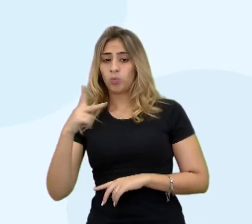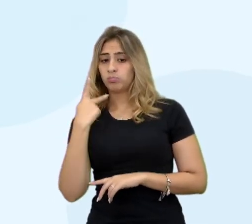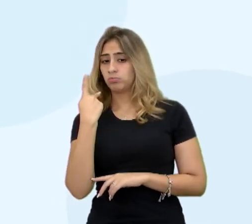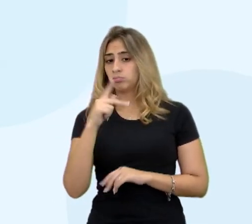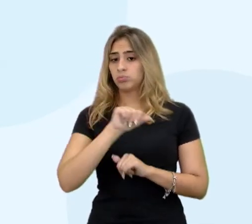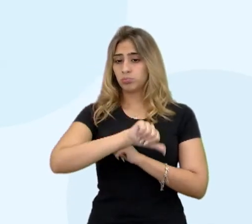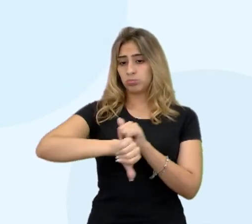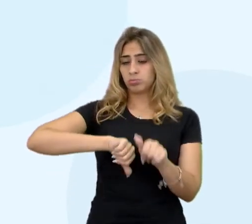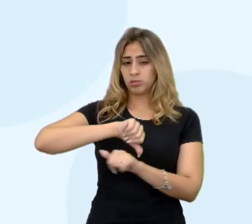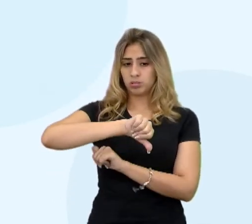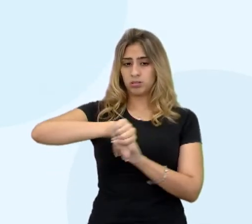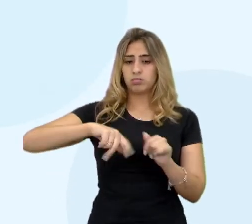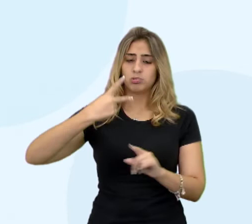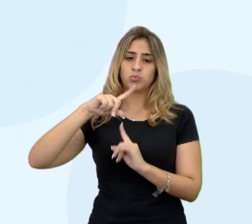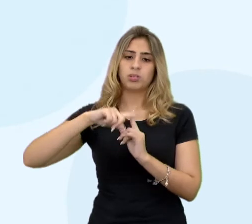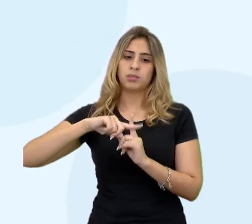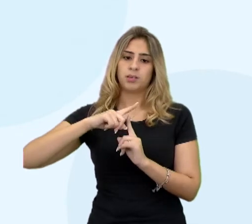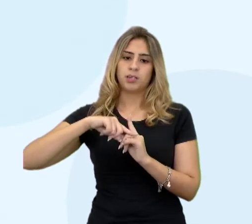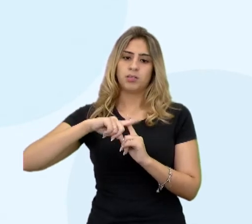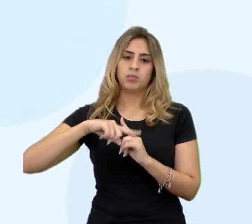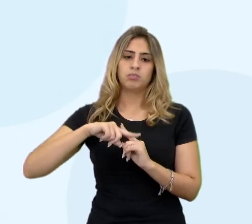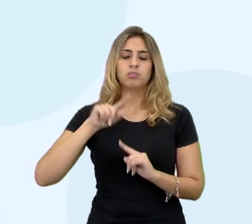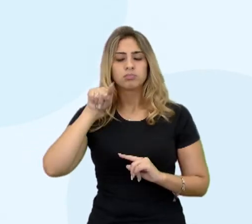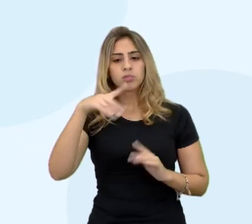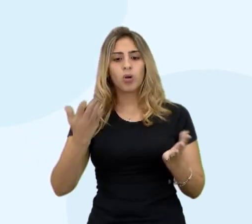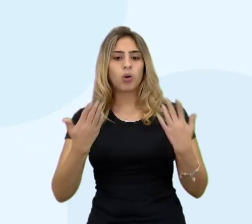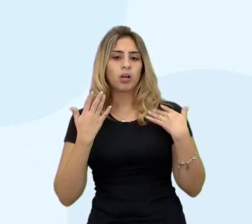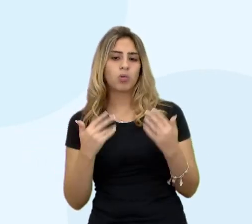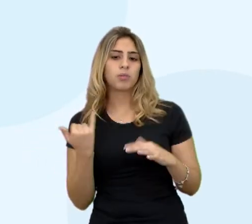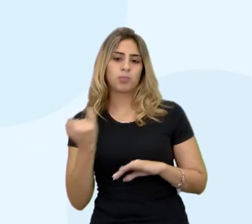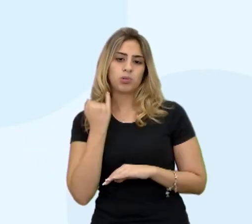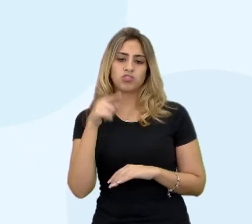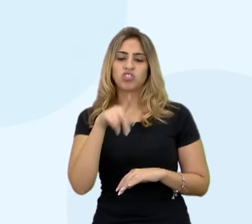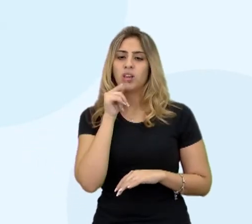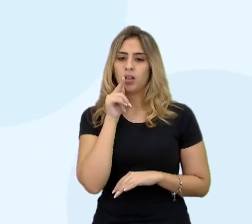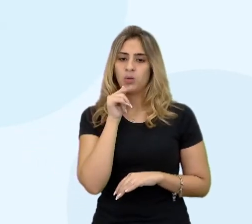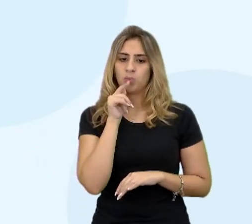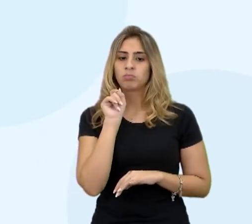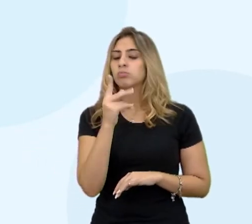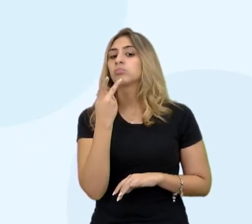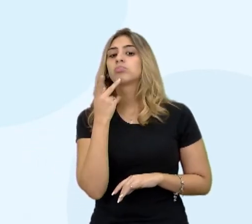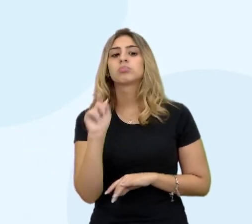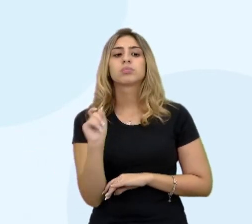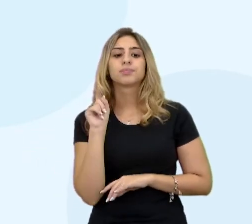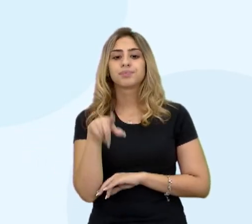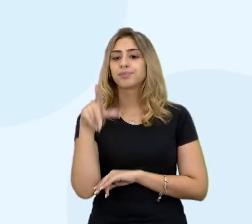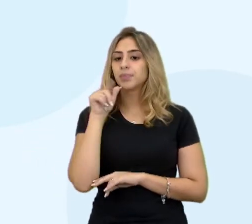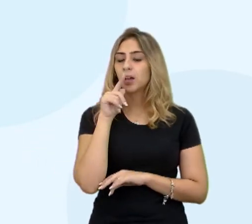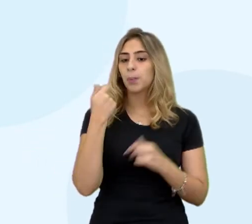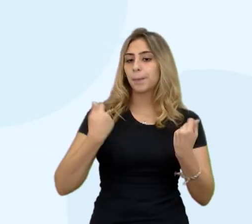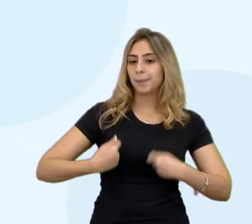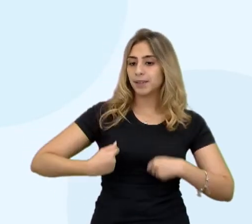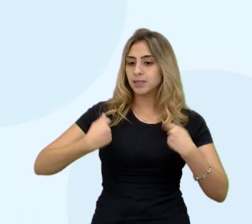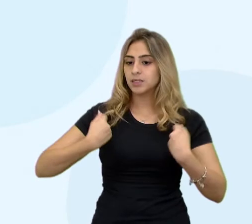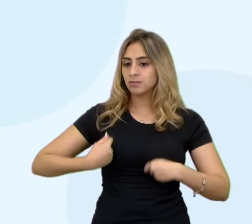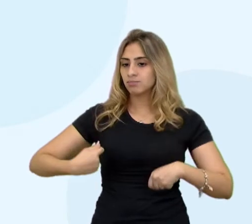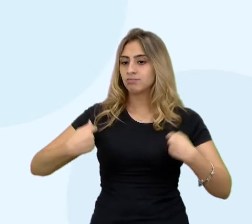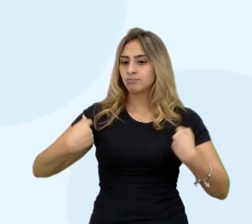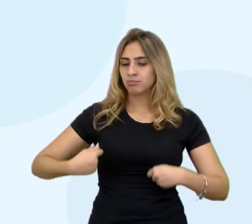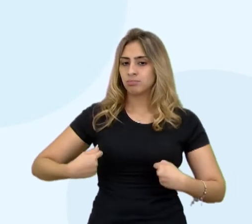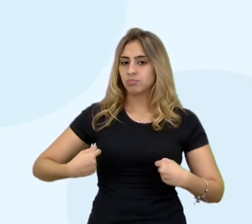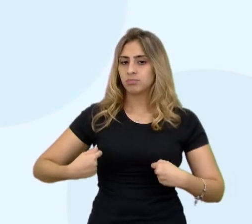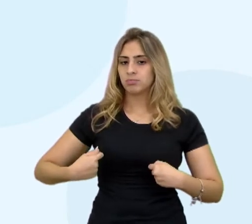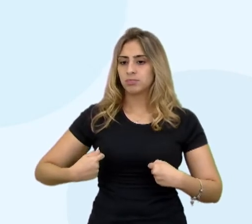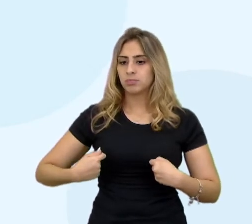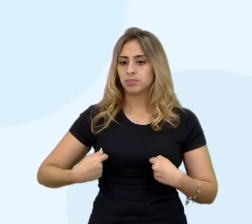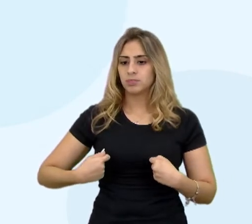de mutação, de mudança na temperatura. Isso é o calor específico da água. Então, quer dizer, a água precisa, né? Cada grama